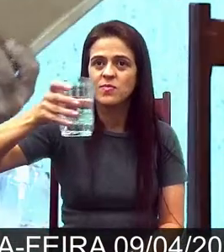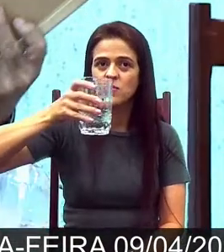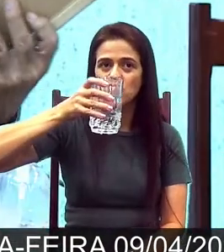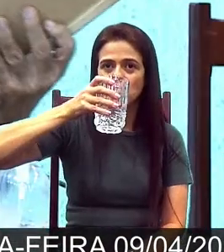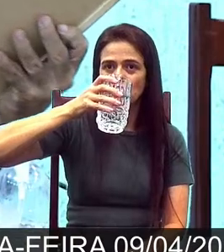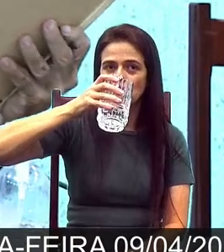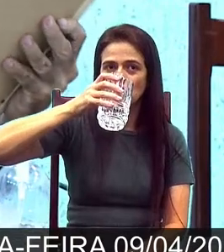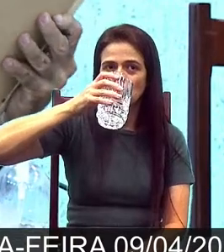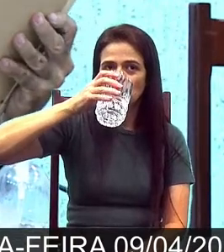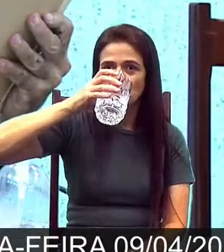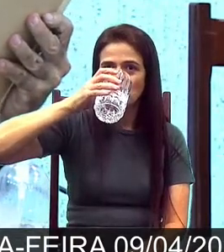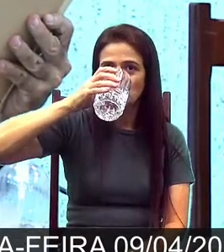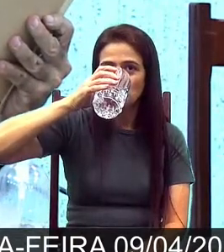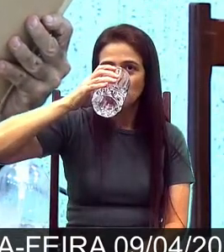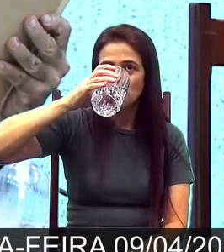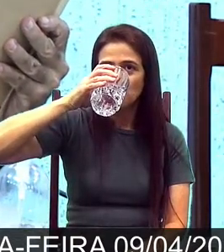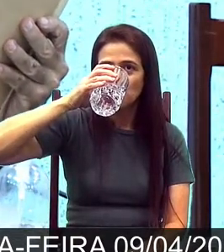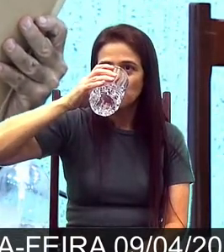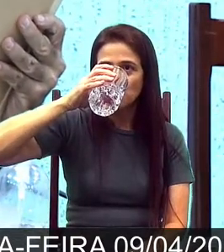tranquilo. Agora eu vou